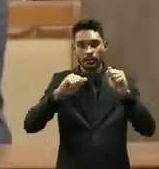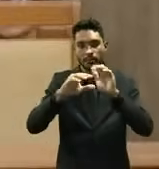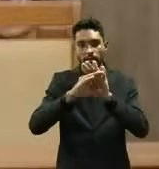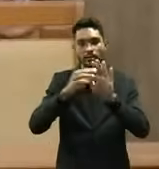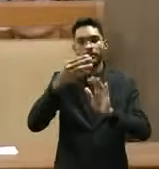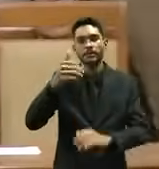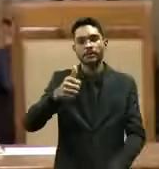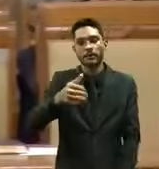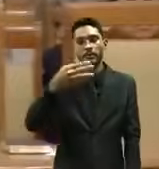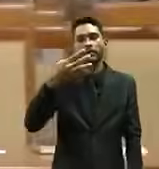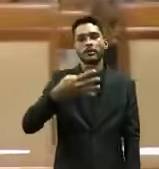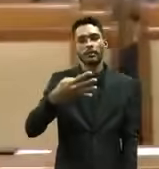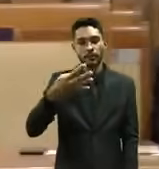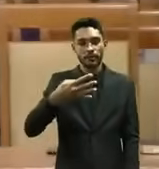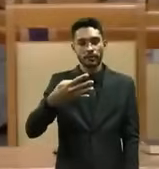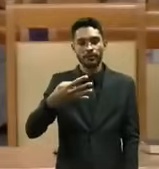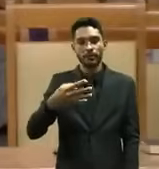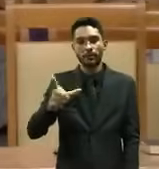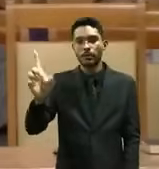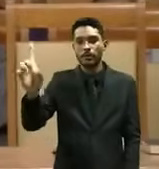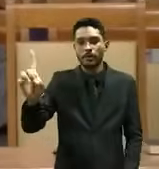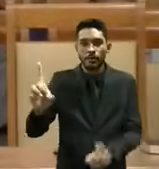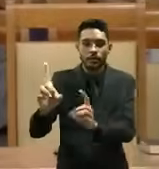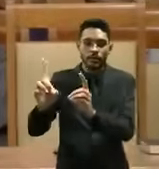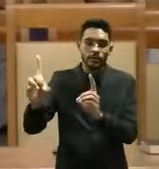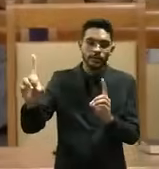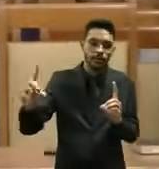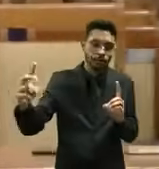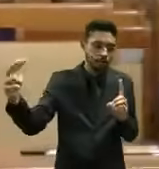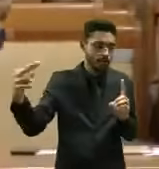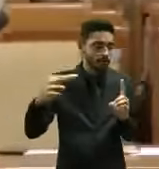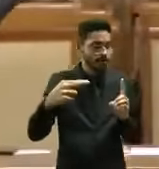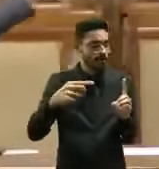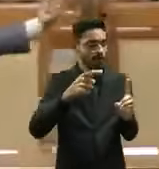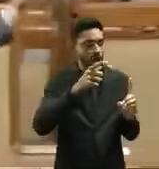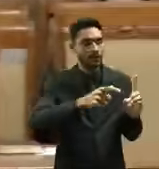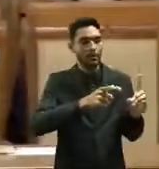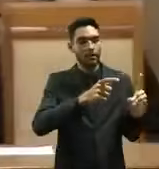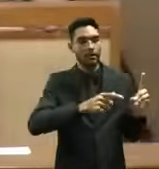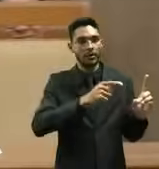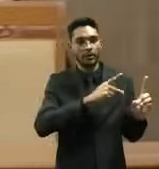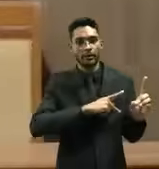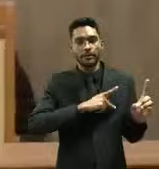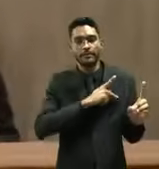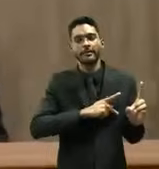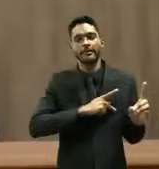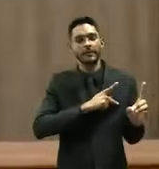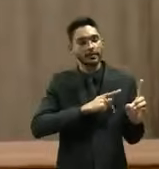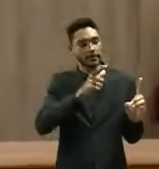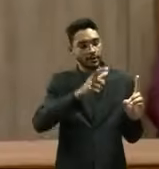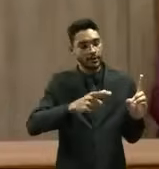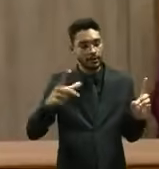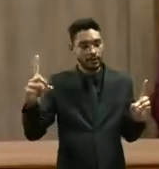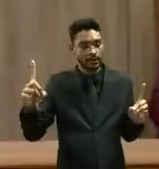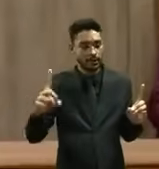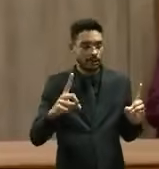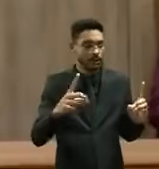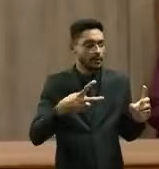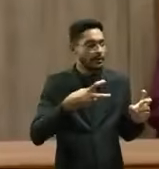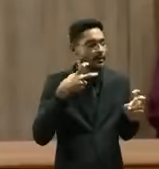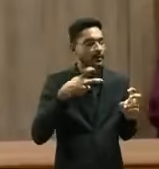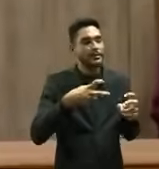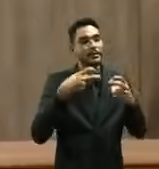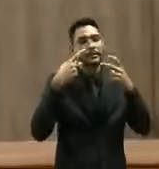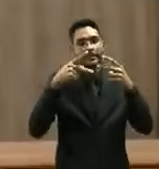e creu na pregação que Paulo aí a Bíblia diz e viu nele Paulo fé para ser ele